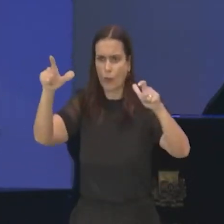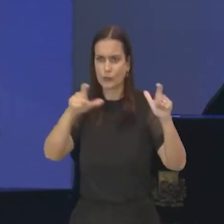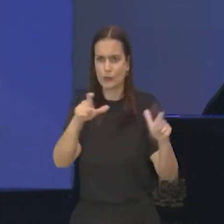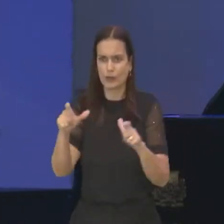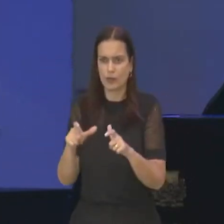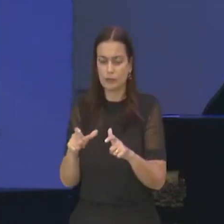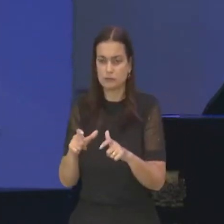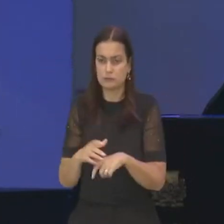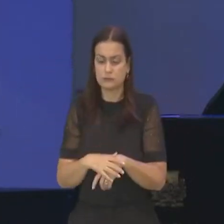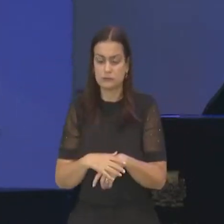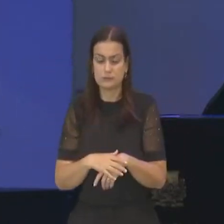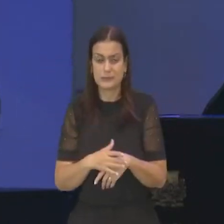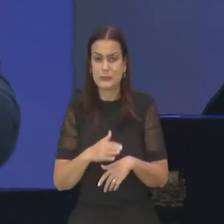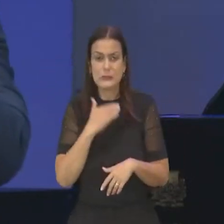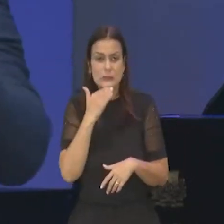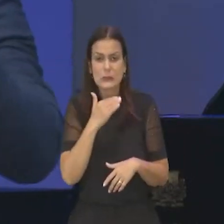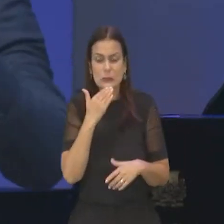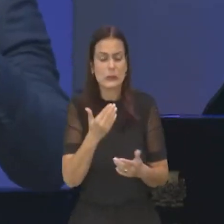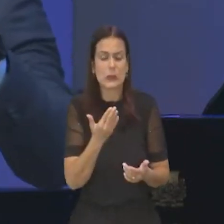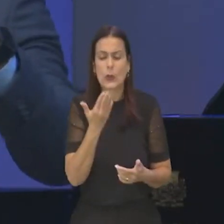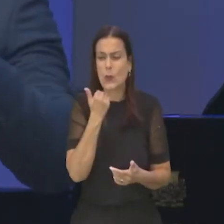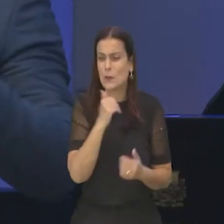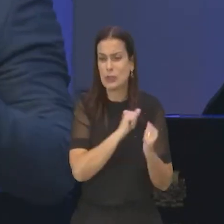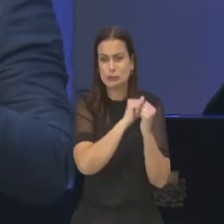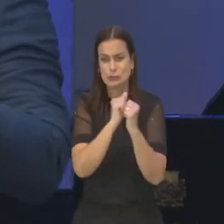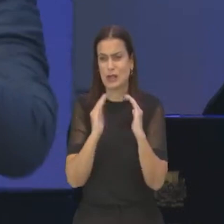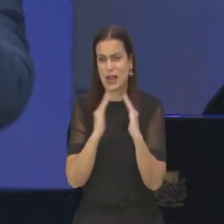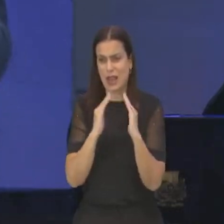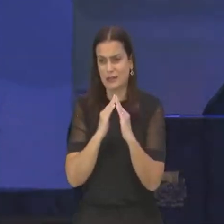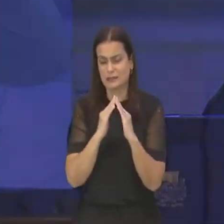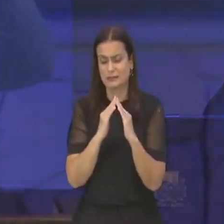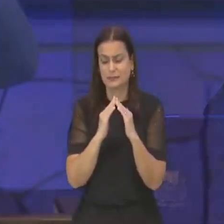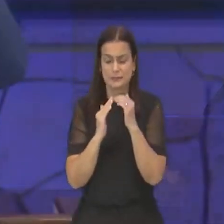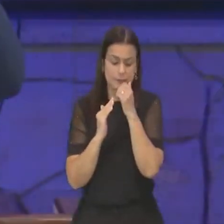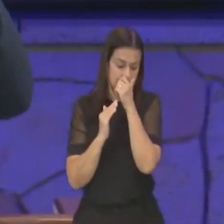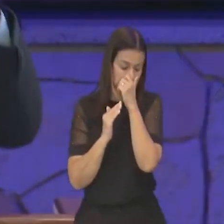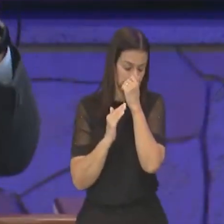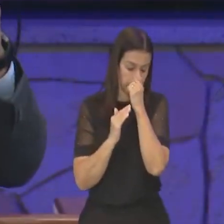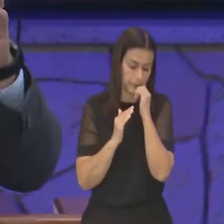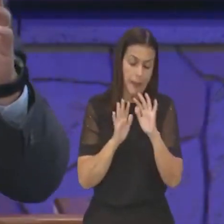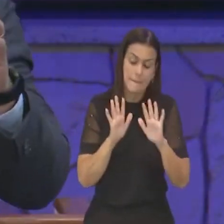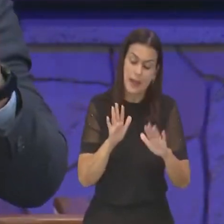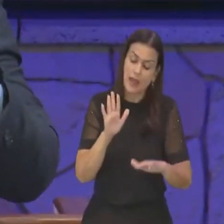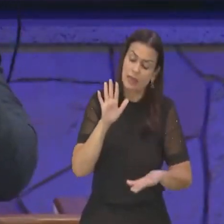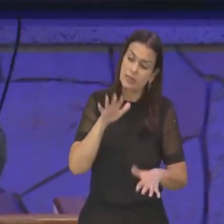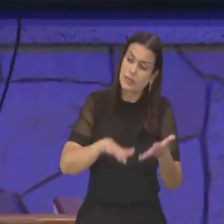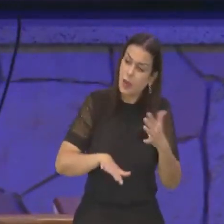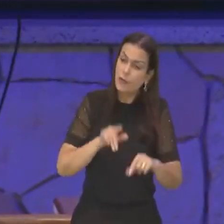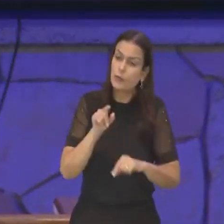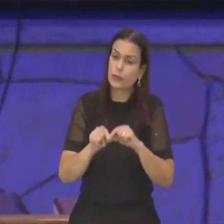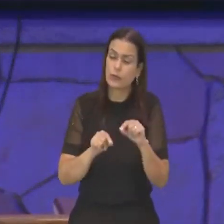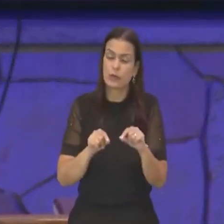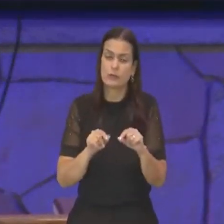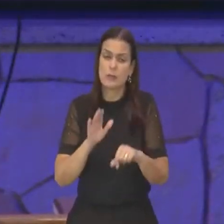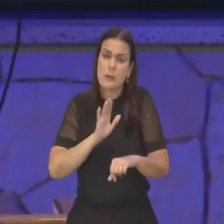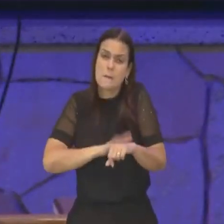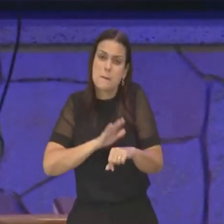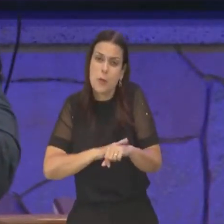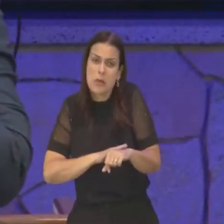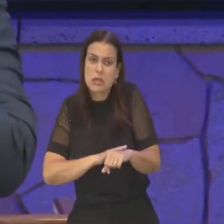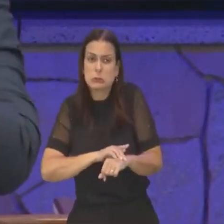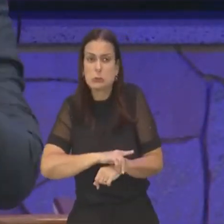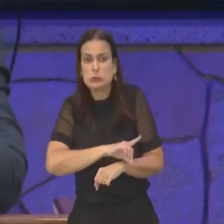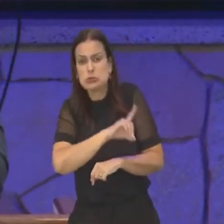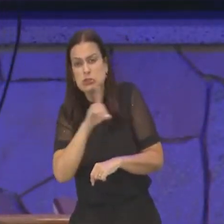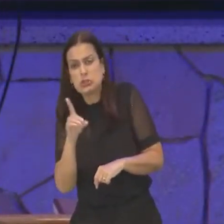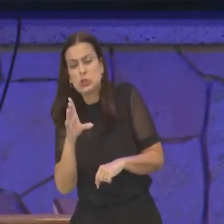Talvez a agitação, você não consegue almoçar em casa, mas quem sabe em algum momento do dia